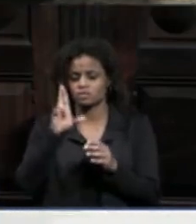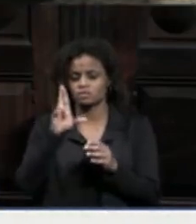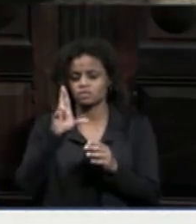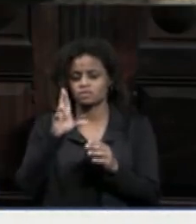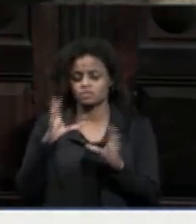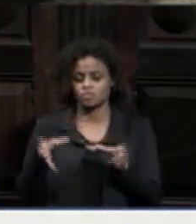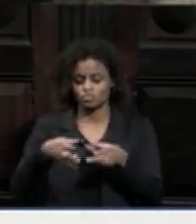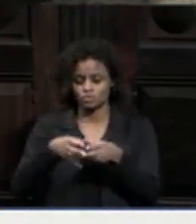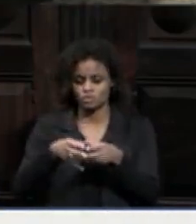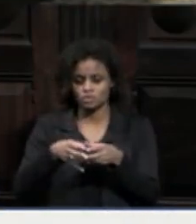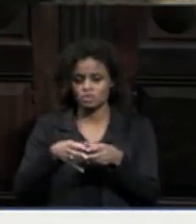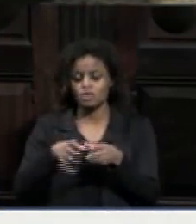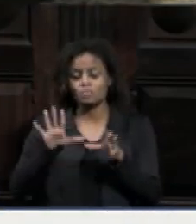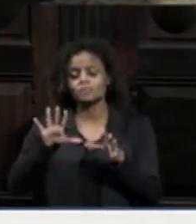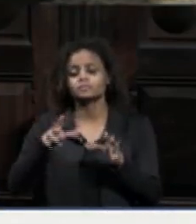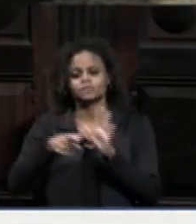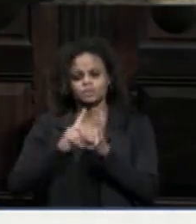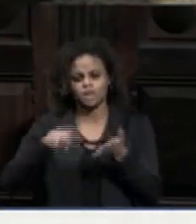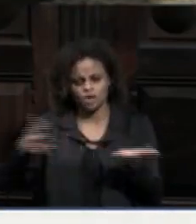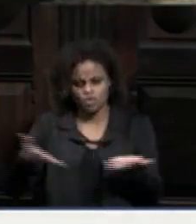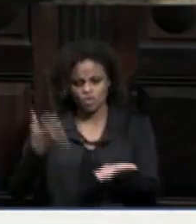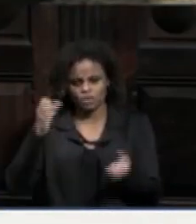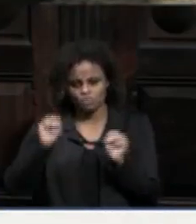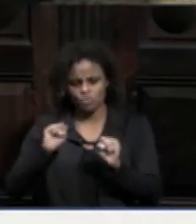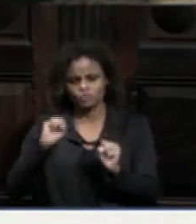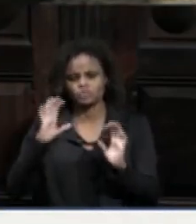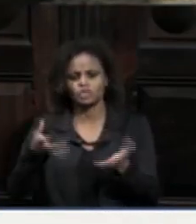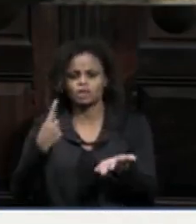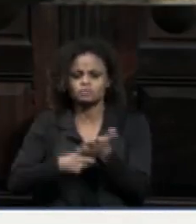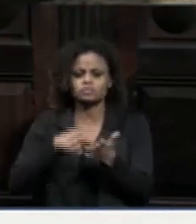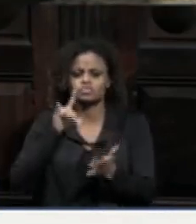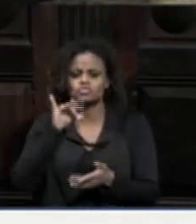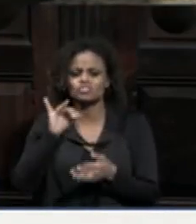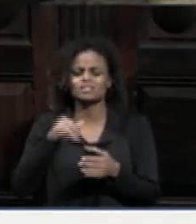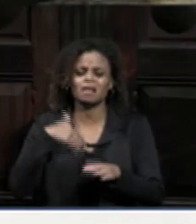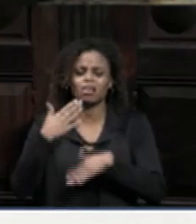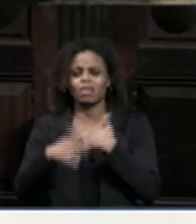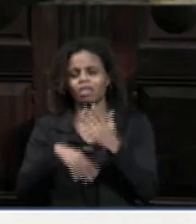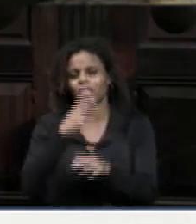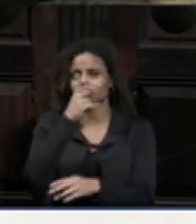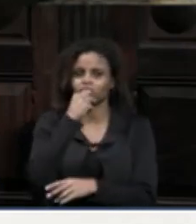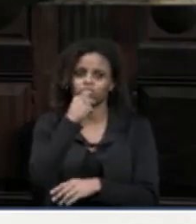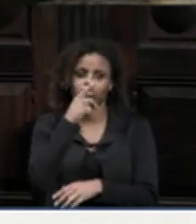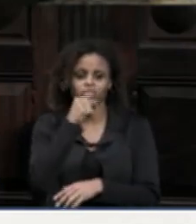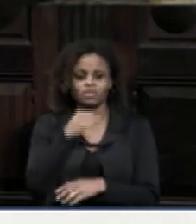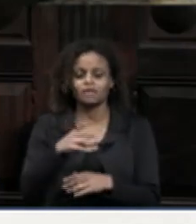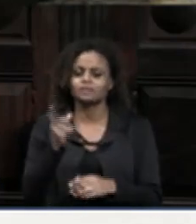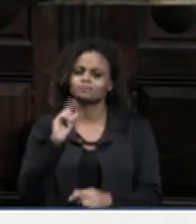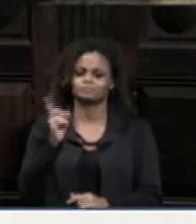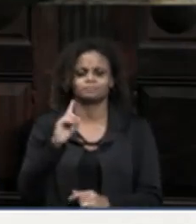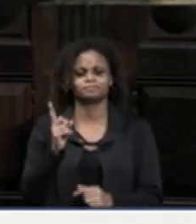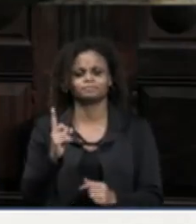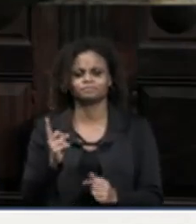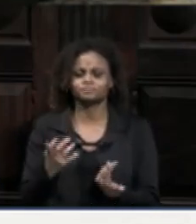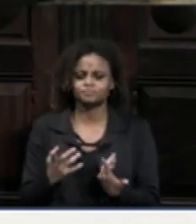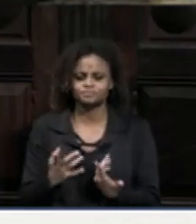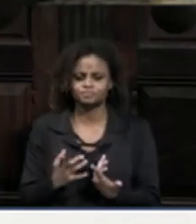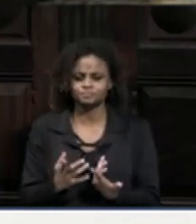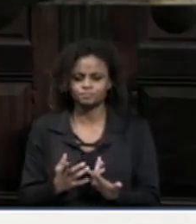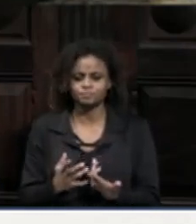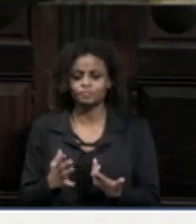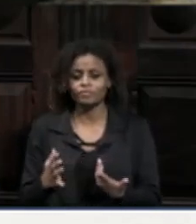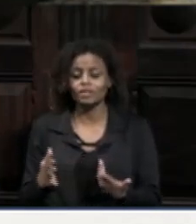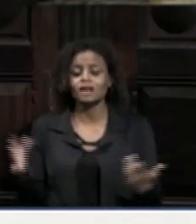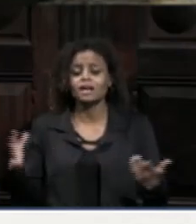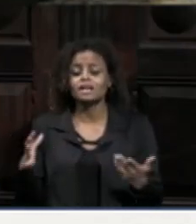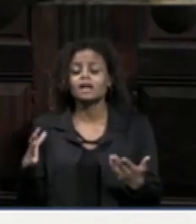receio de não definir data, esse negócio fica rolando. Esta Assembleia aqui era para estar